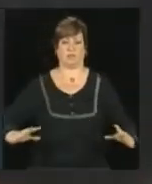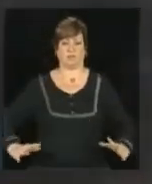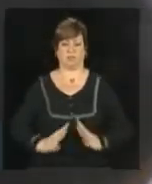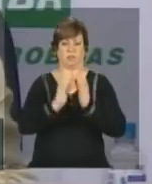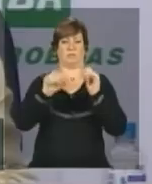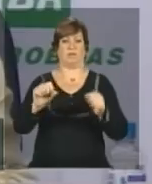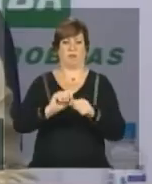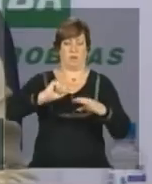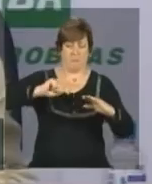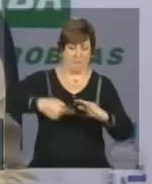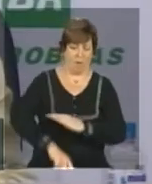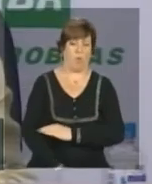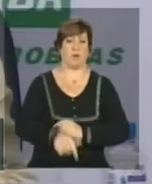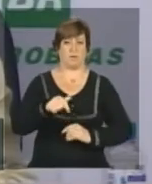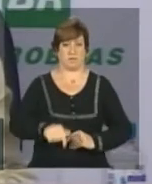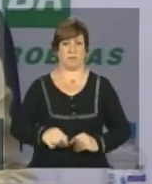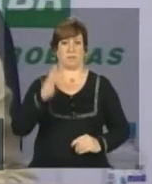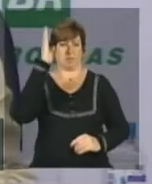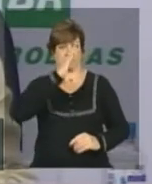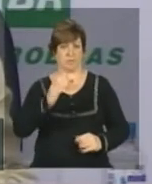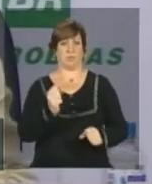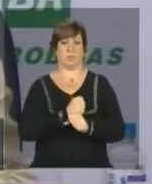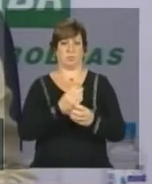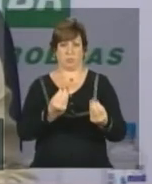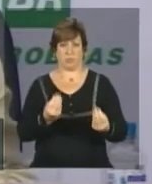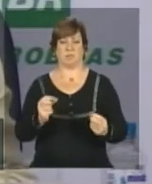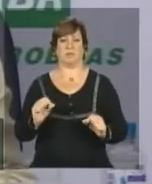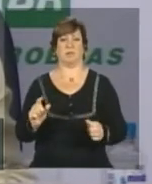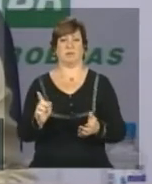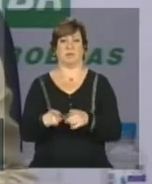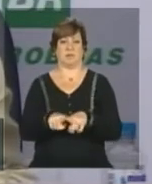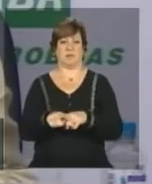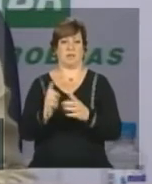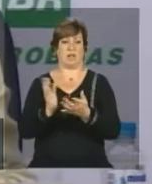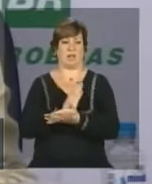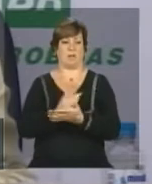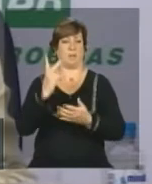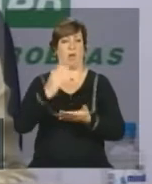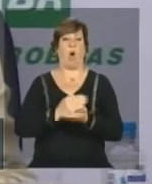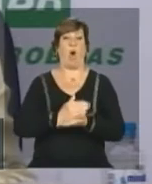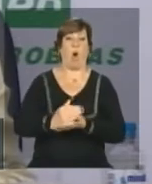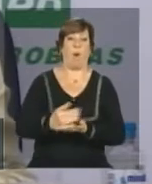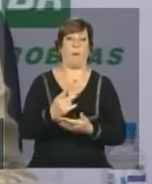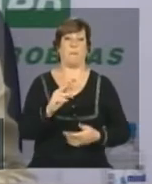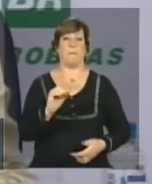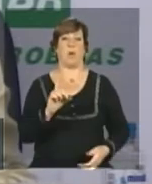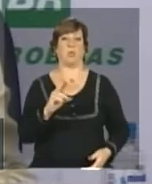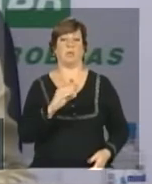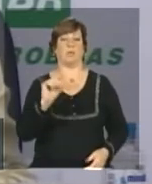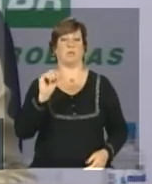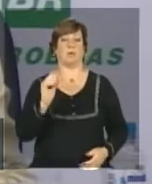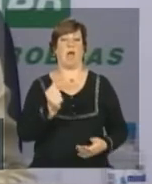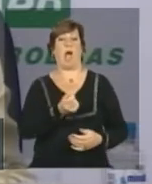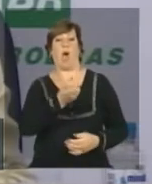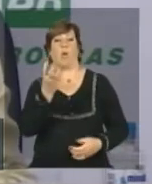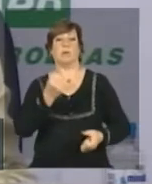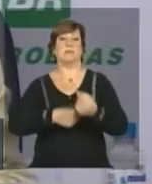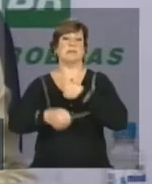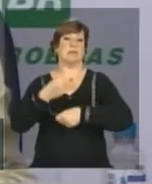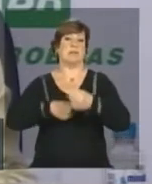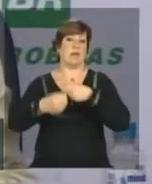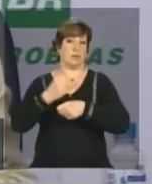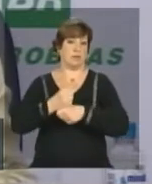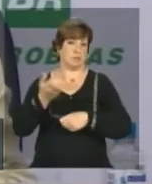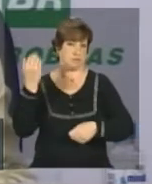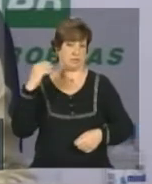Há plataformas afetadas também, algumas, para começar a produção. Alguns anos atrás, no Espírito Santo,